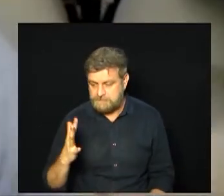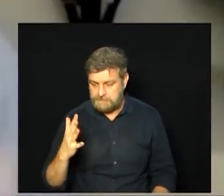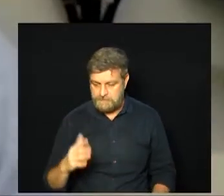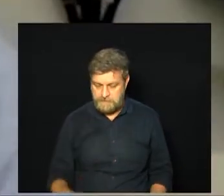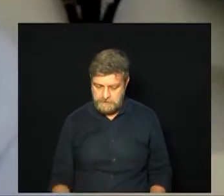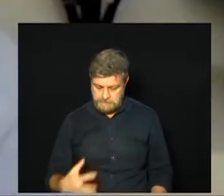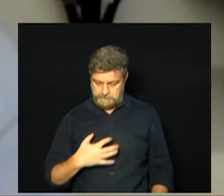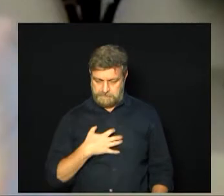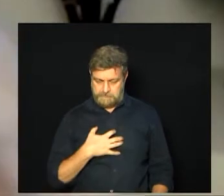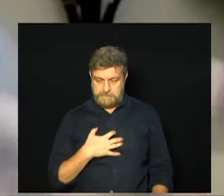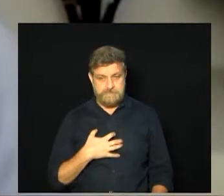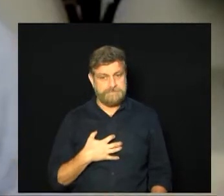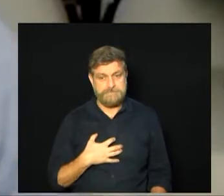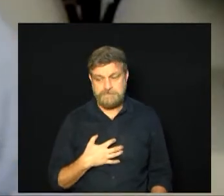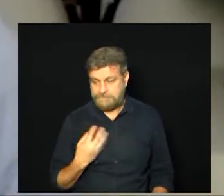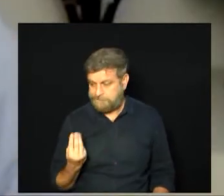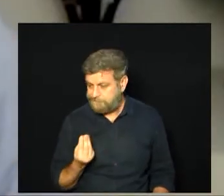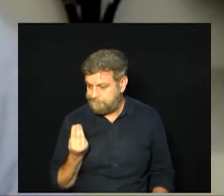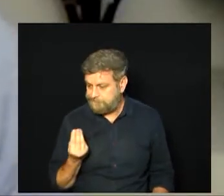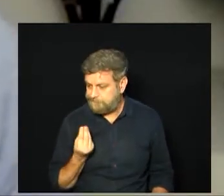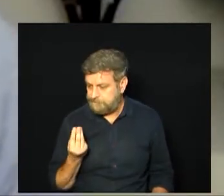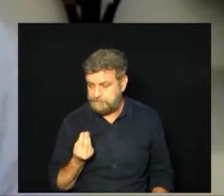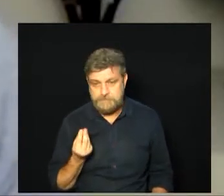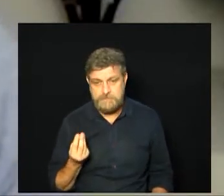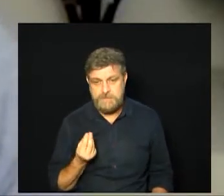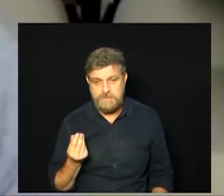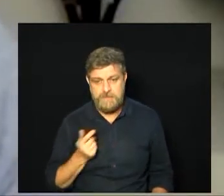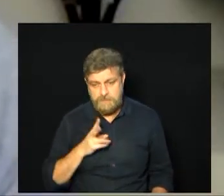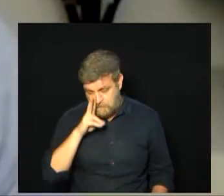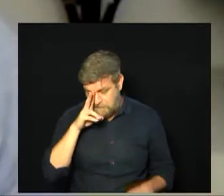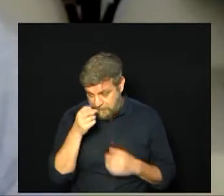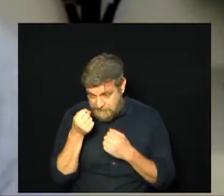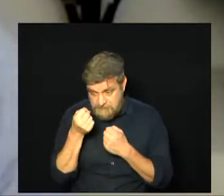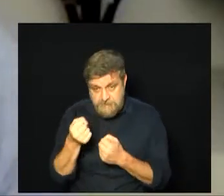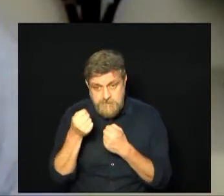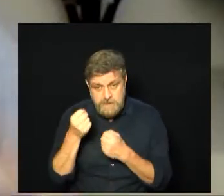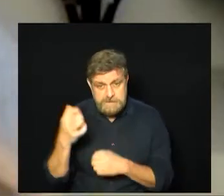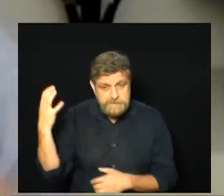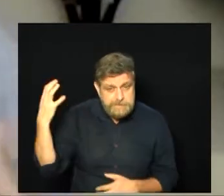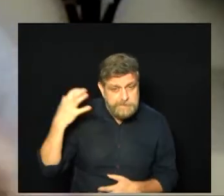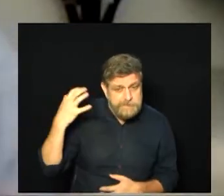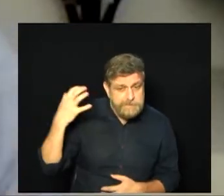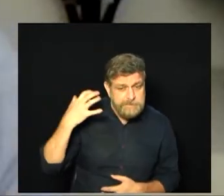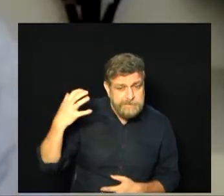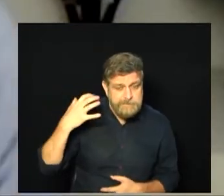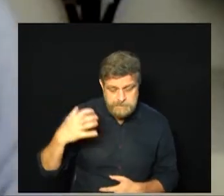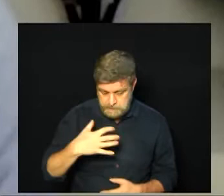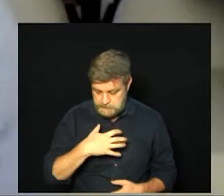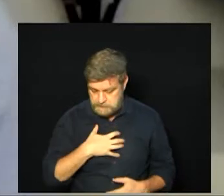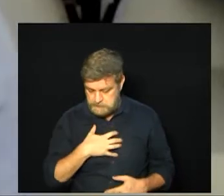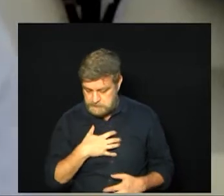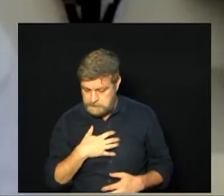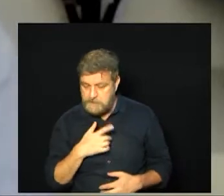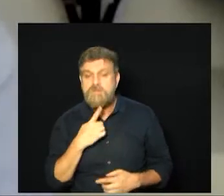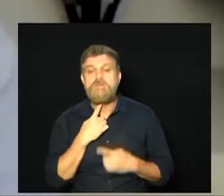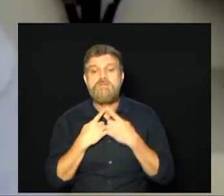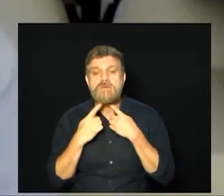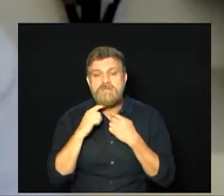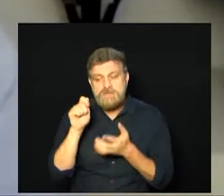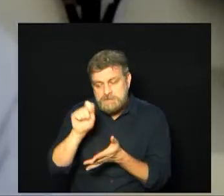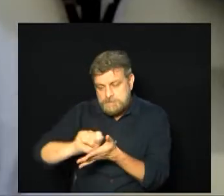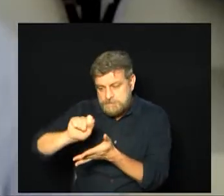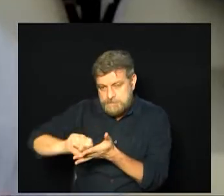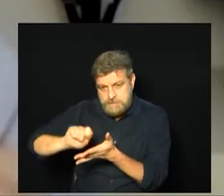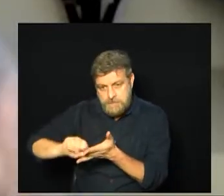alguma coisa de uma forma muito forte começou a me movimentar a escrever. Eu sempre gostei de escrever,